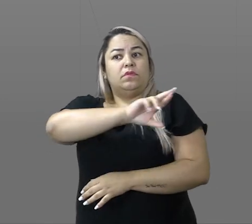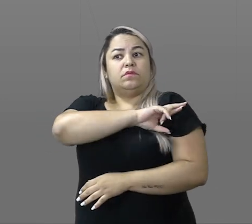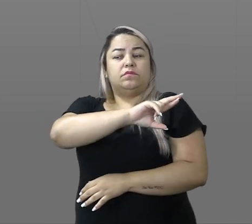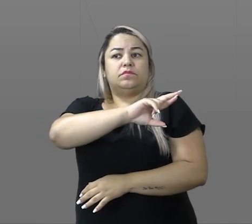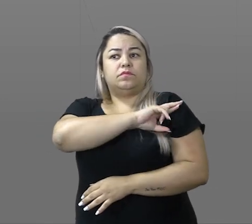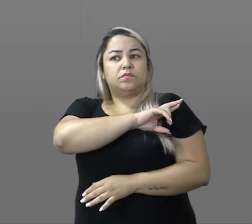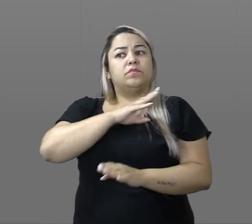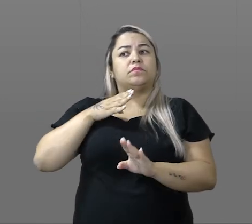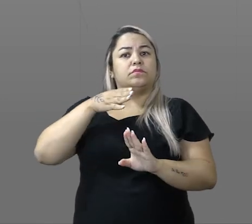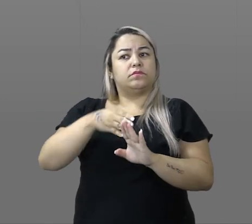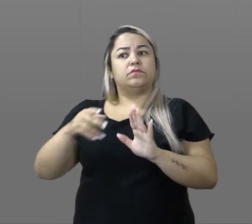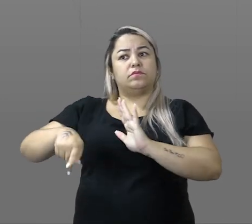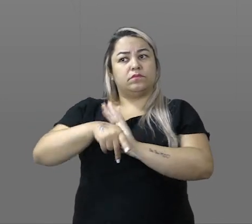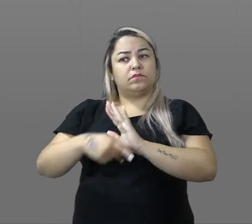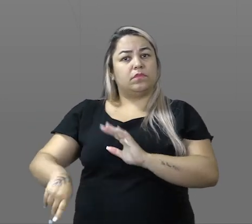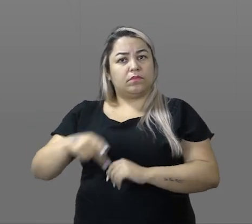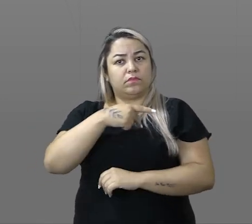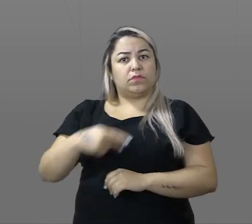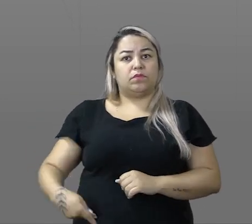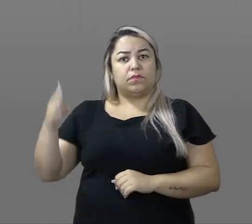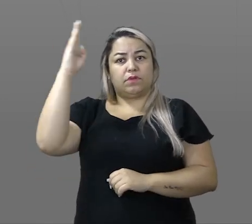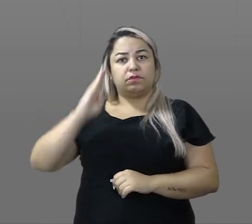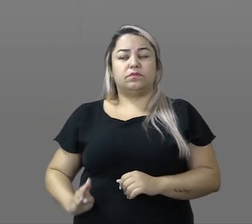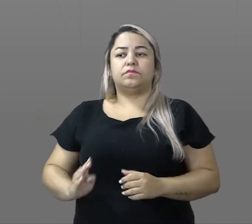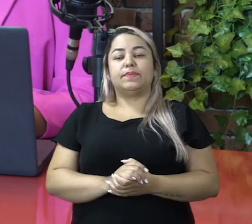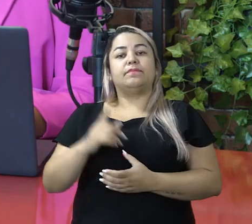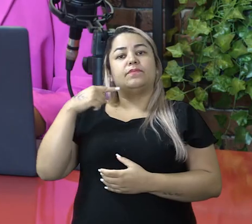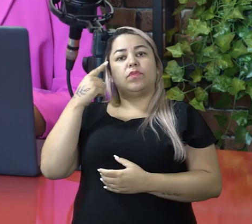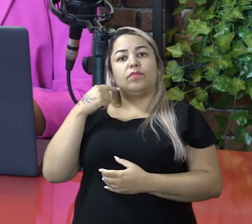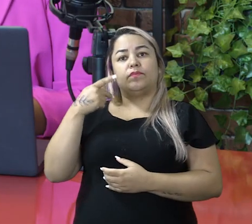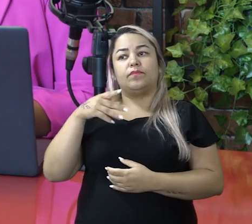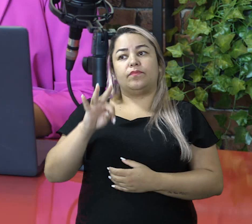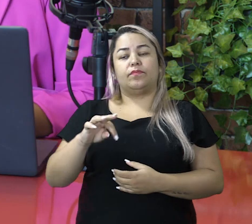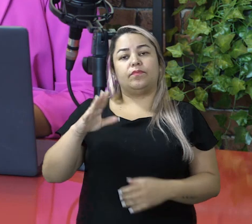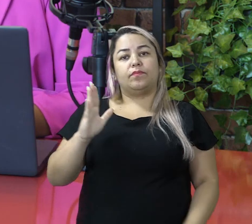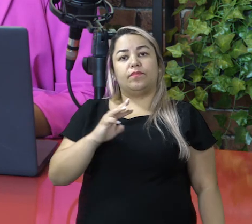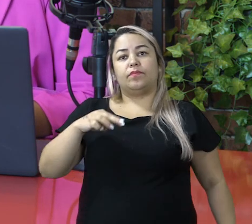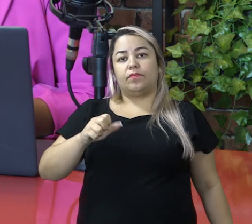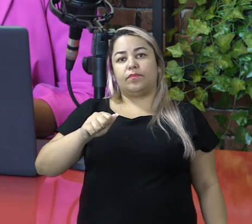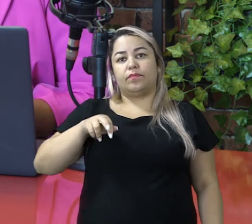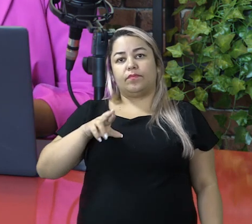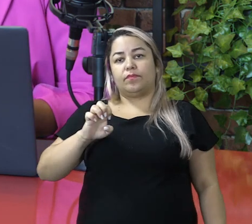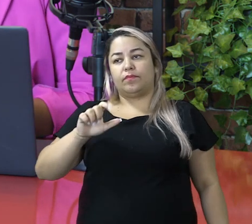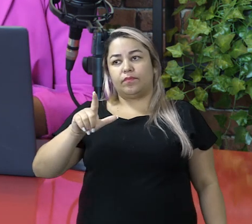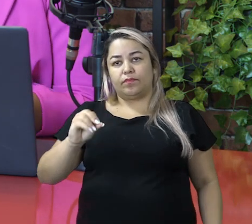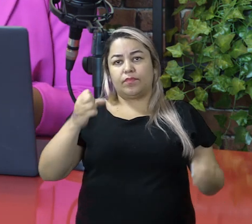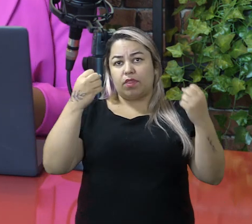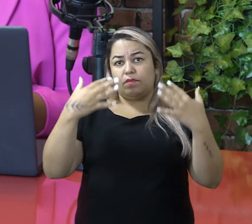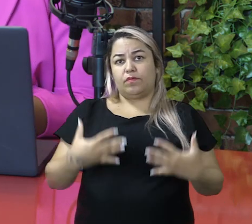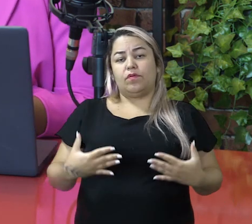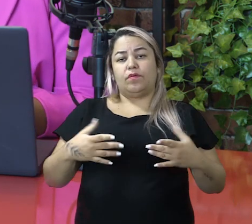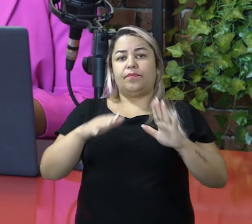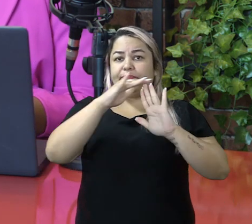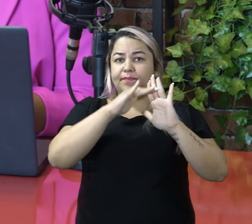crime. E isso é responsabilidade direta dele, que era presidente da República. O advogado do PT, Marcelo Schmidt, explica o